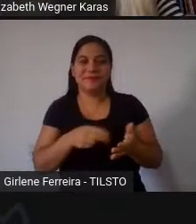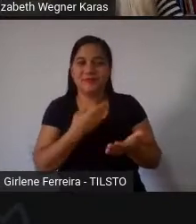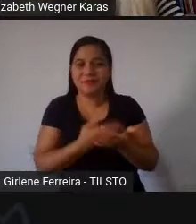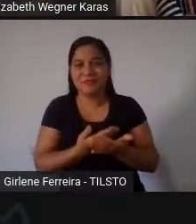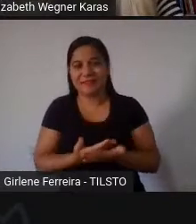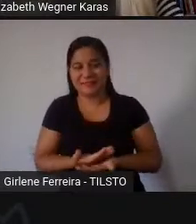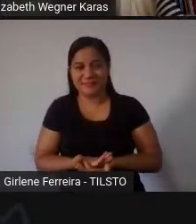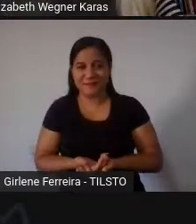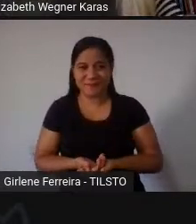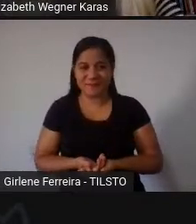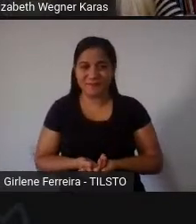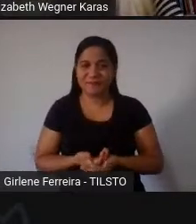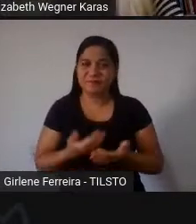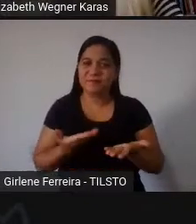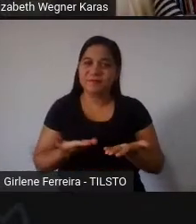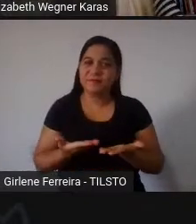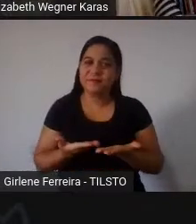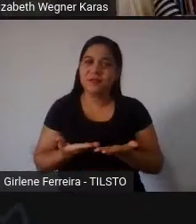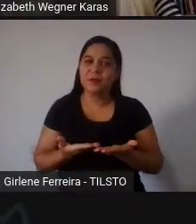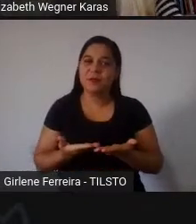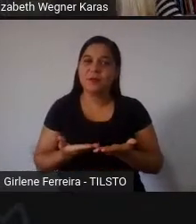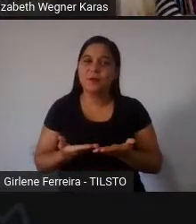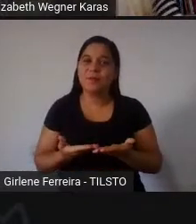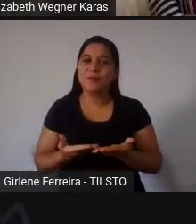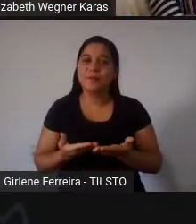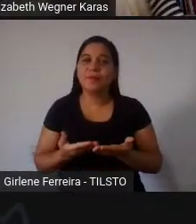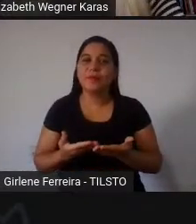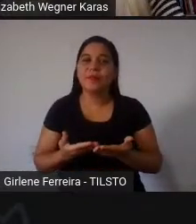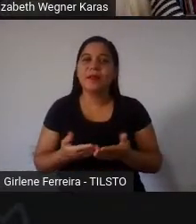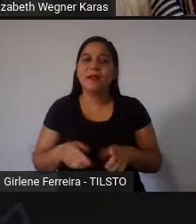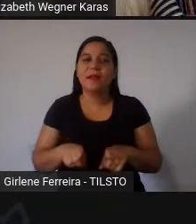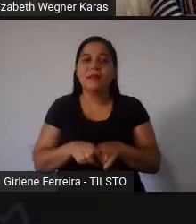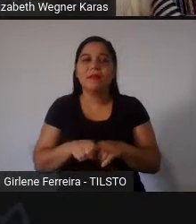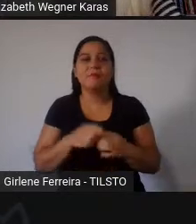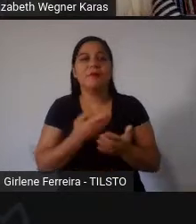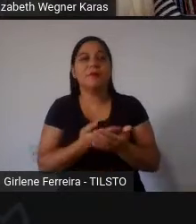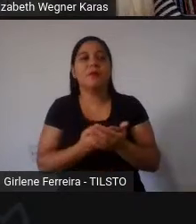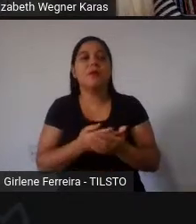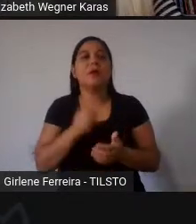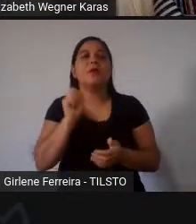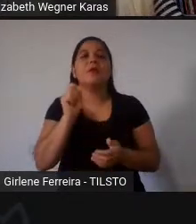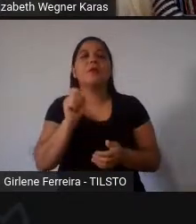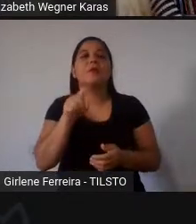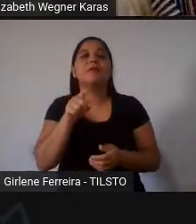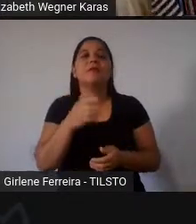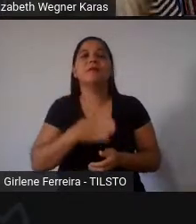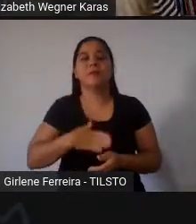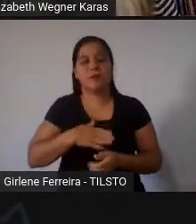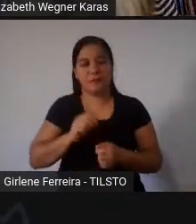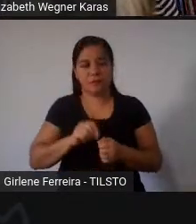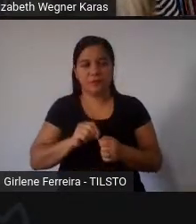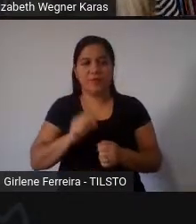E além então de estudar, o que mais que você gosta de fazer? Ah,